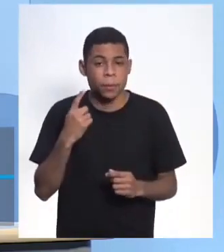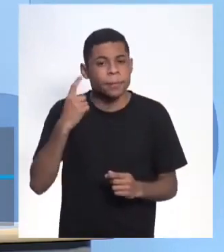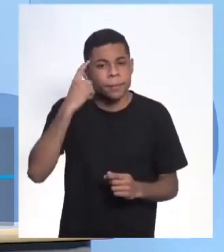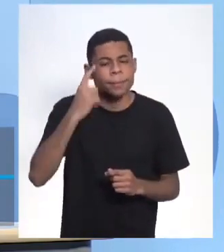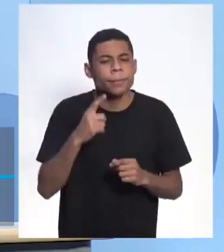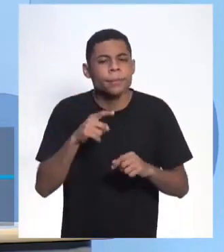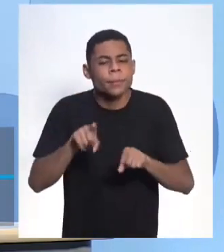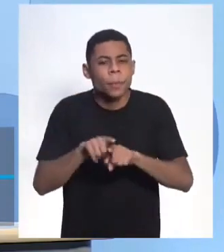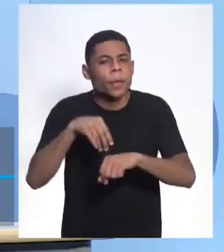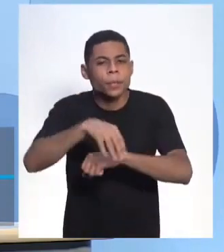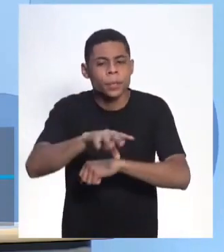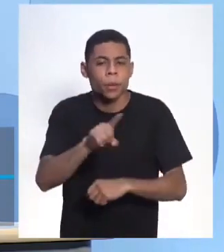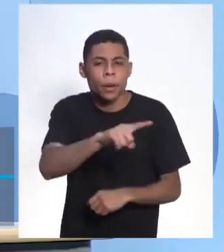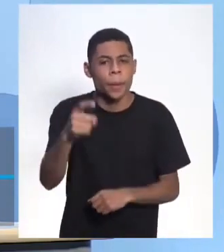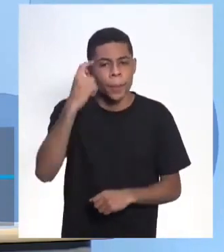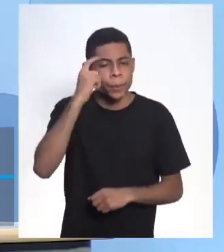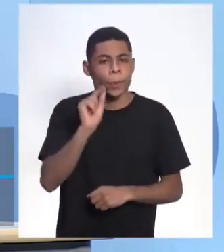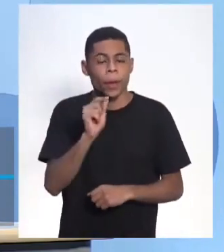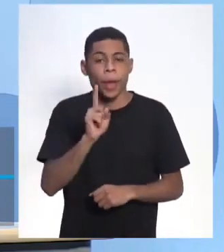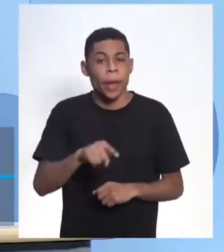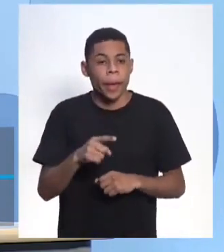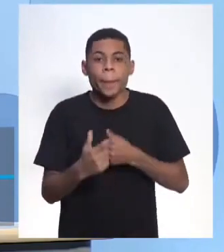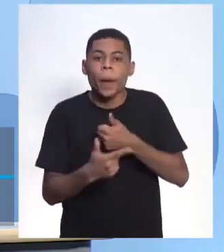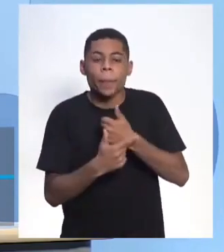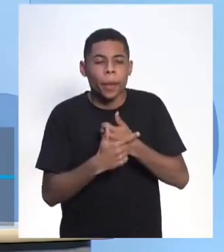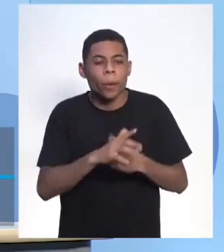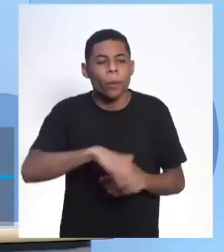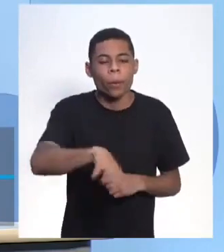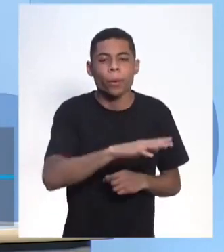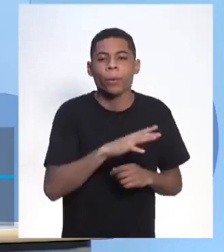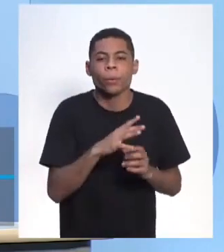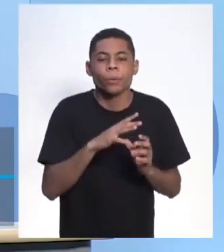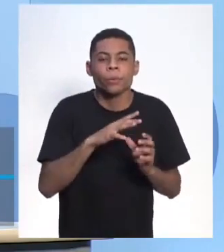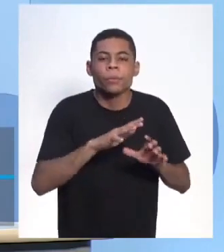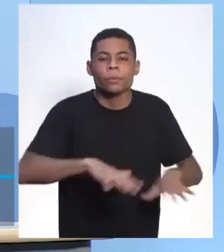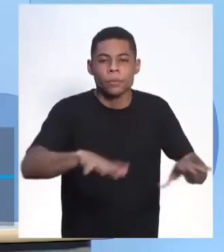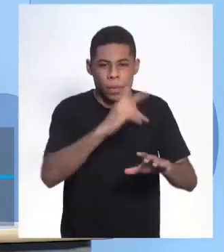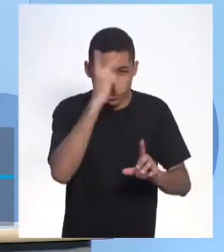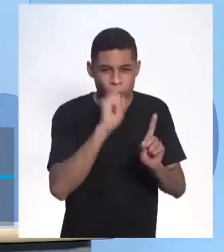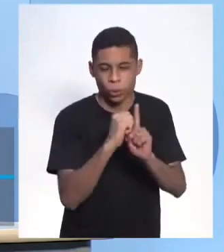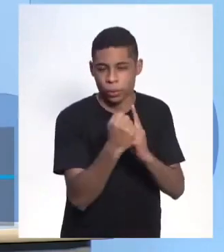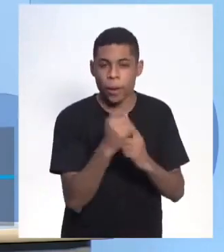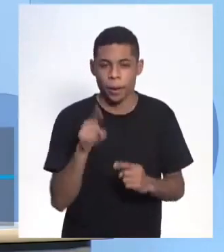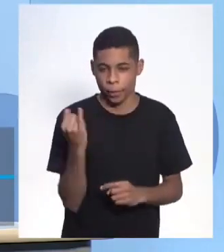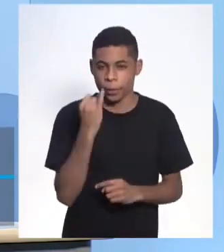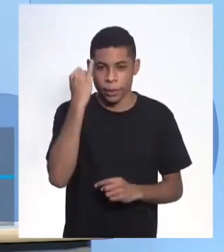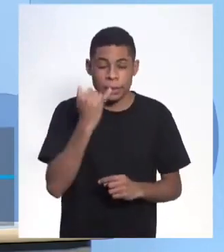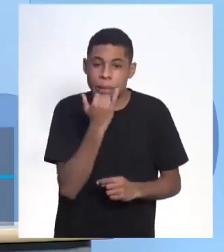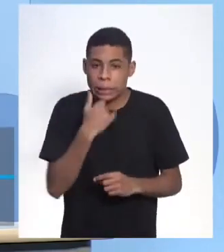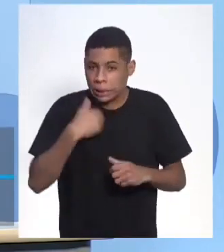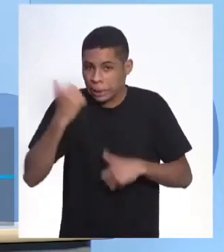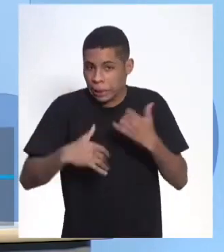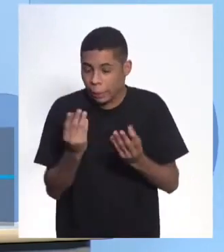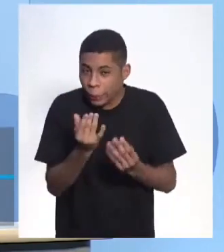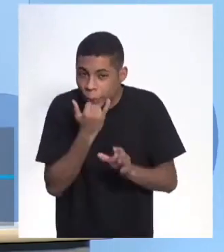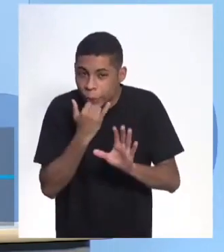também, que é vocês olharem um pouco sobre a questão do papel social, porque isso é uma coisa que influencia também aí a nossa identidade. Desculpa se eu falei demais,